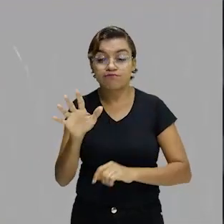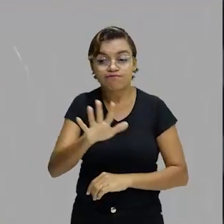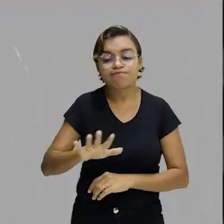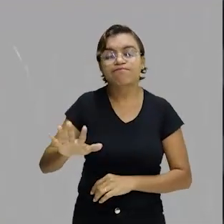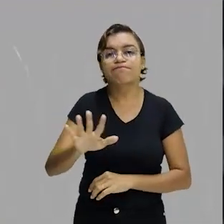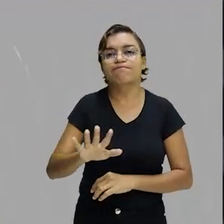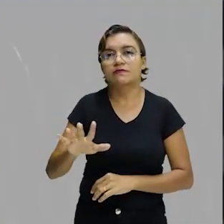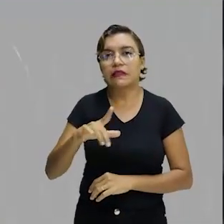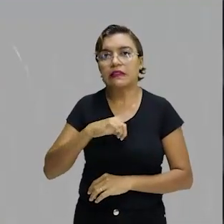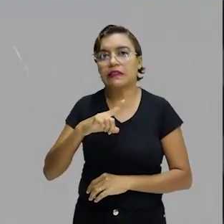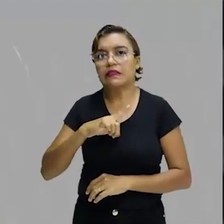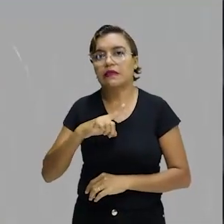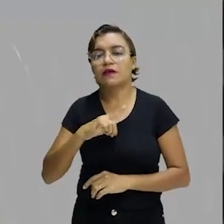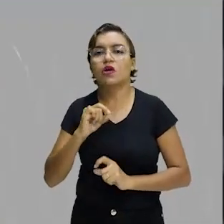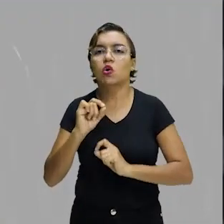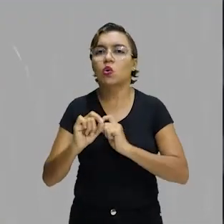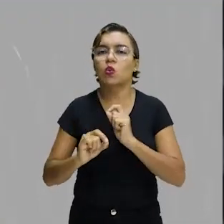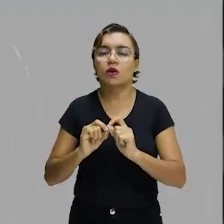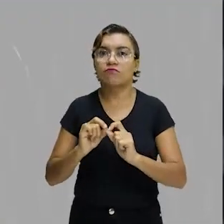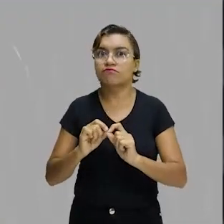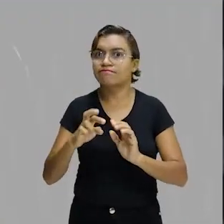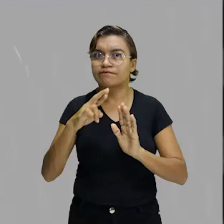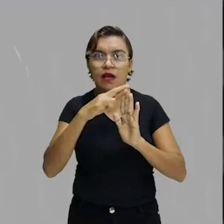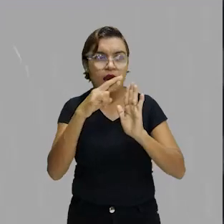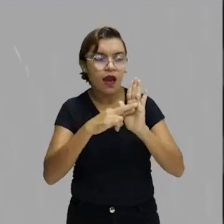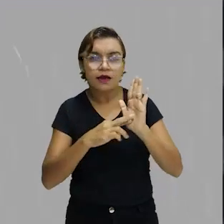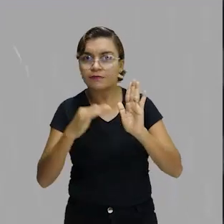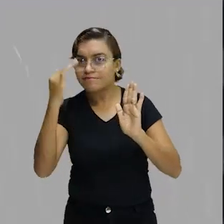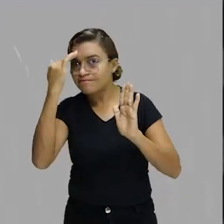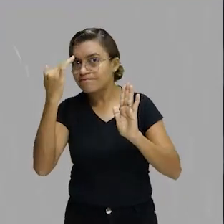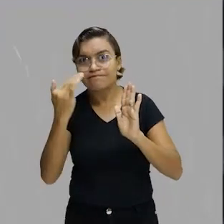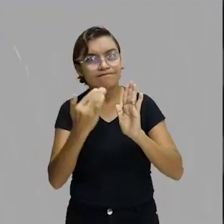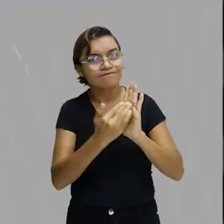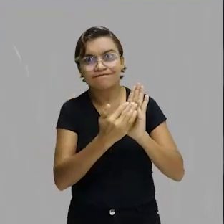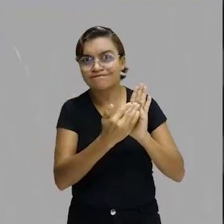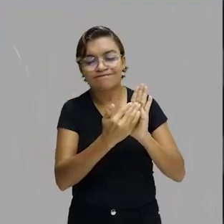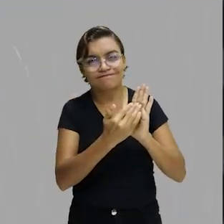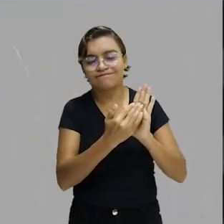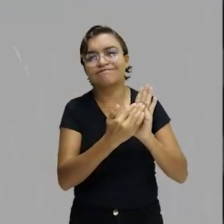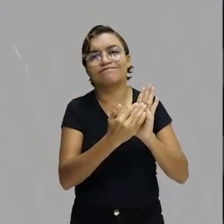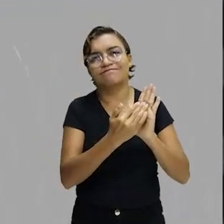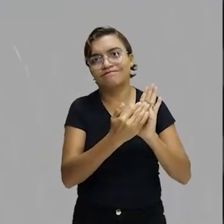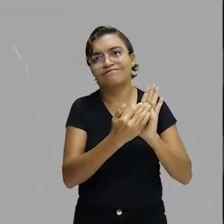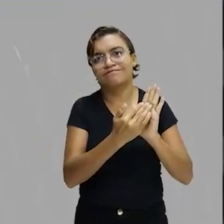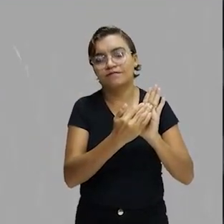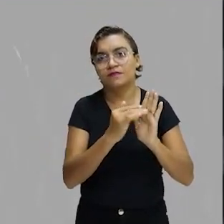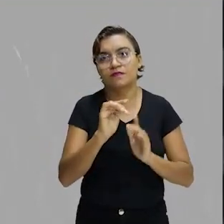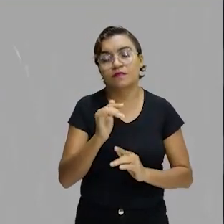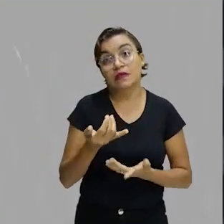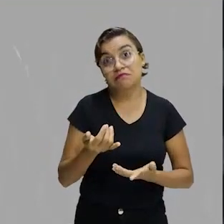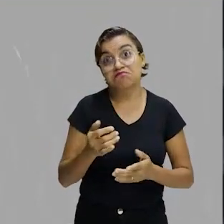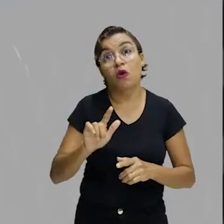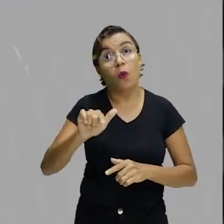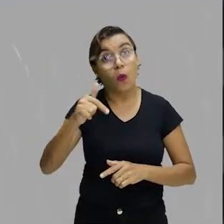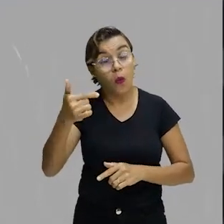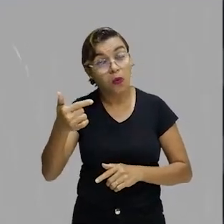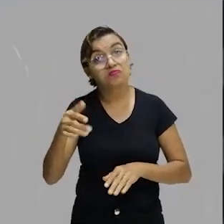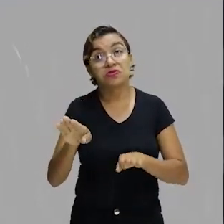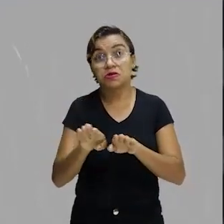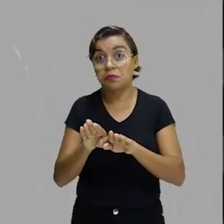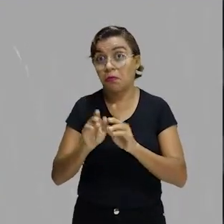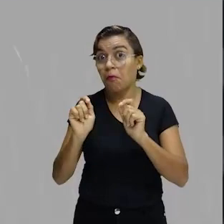silogismo, de cara, ele não respeita esta regra. Ele pode até estar desrespeitando outras também,